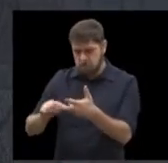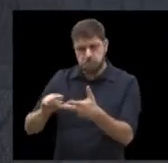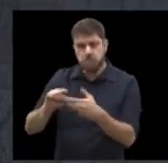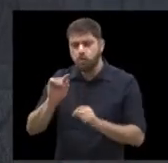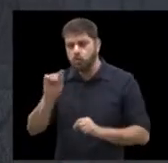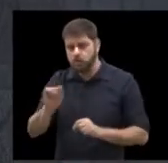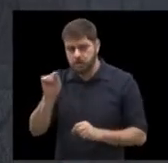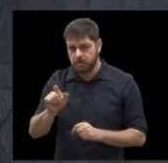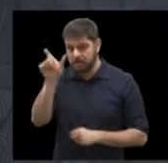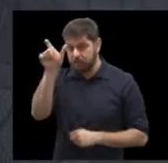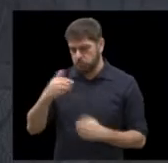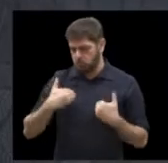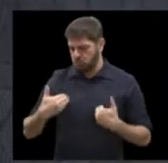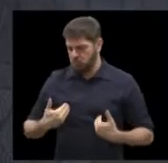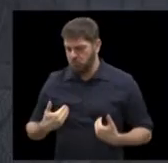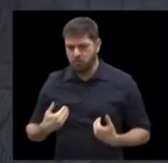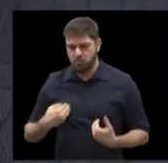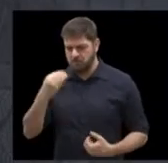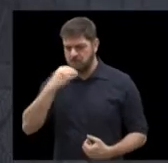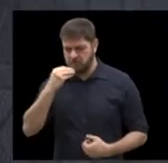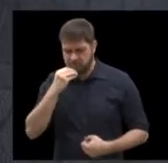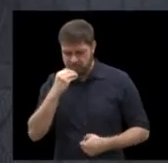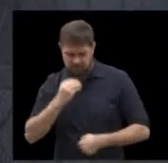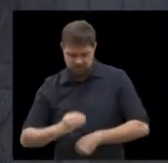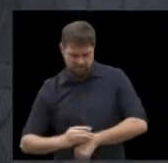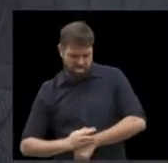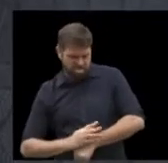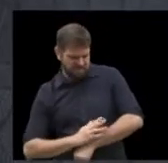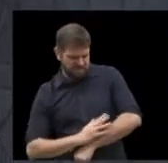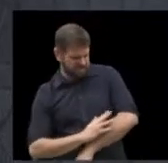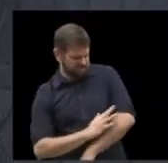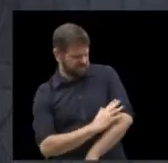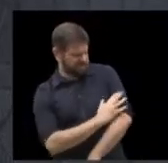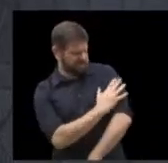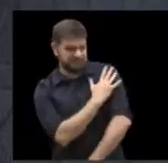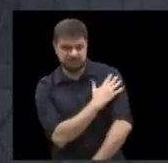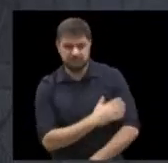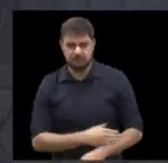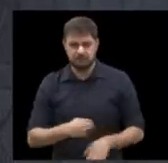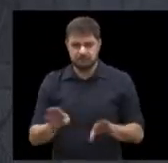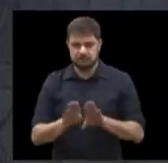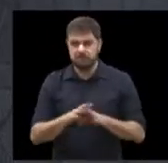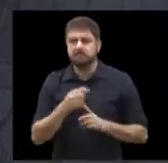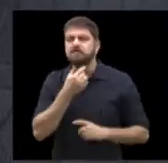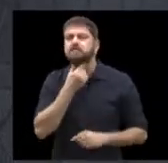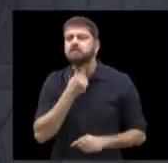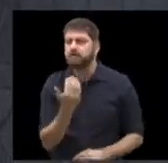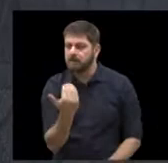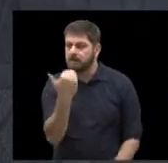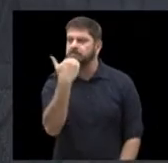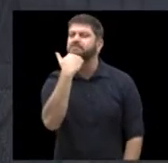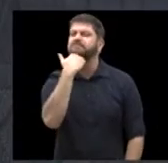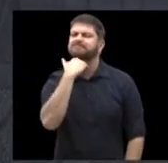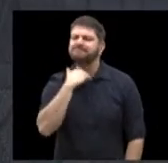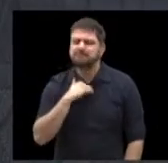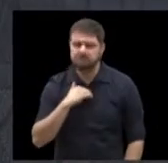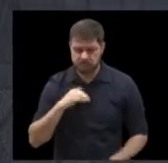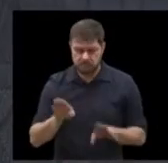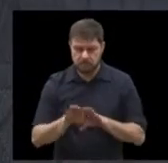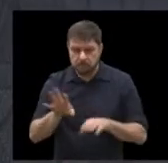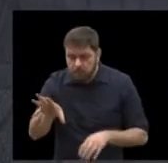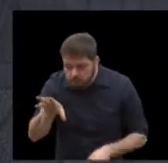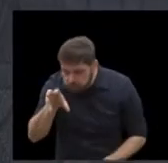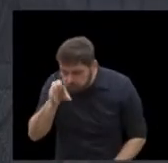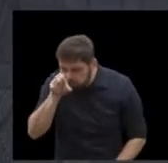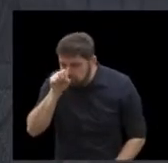exatamente, queixa de fraqueza, formigamento, adormecimento, pode levar a ter distúrbios de deglutição, distúrbios respiratórios,